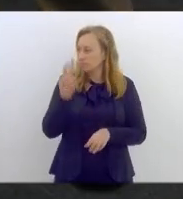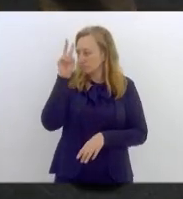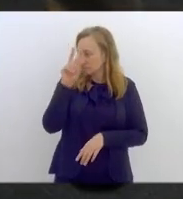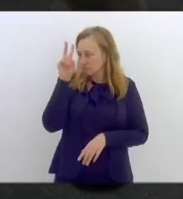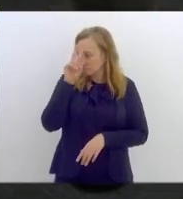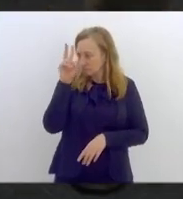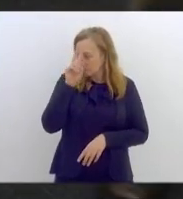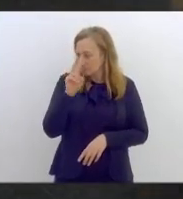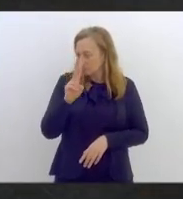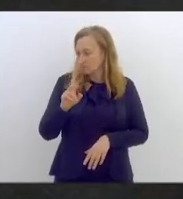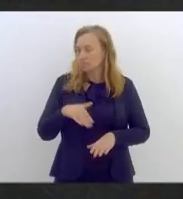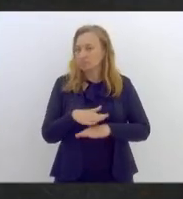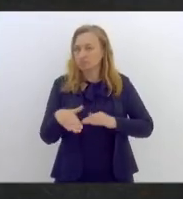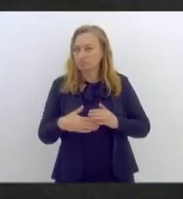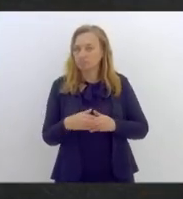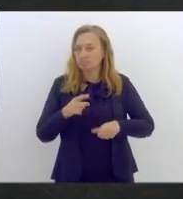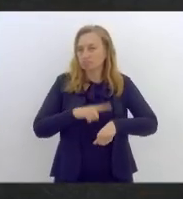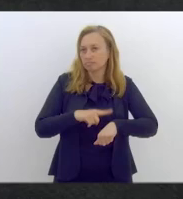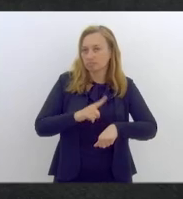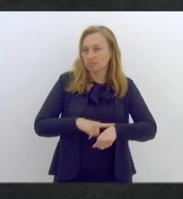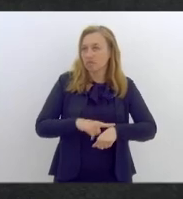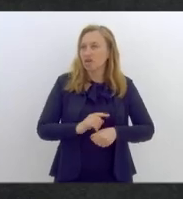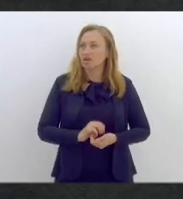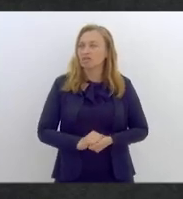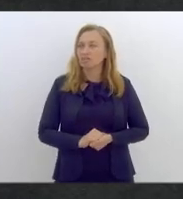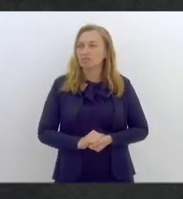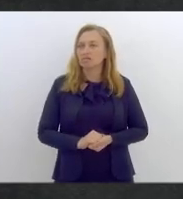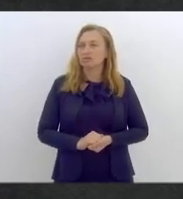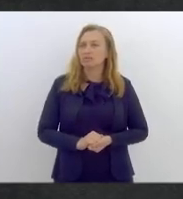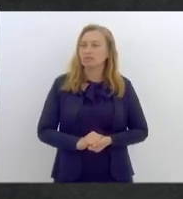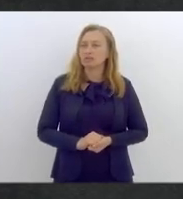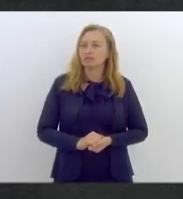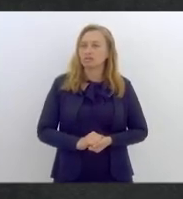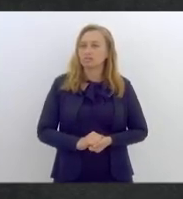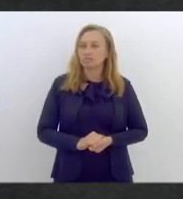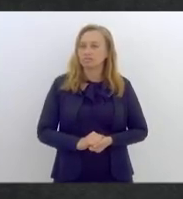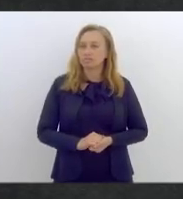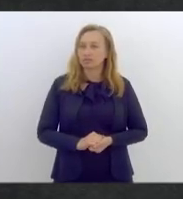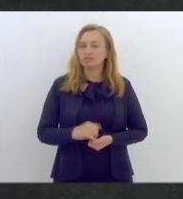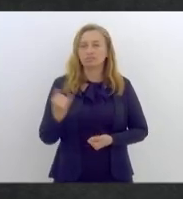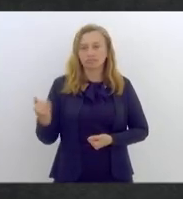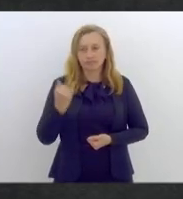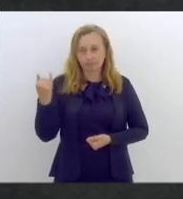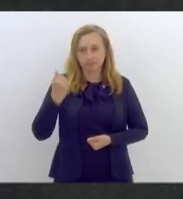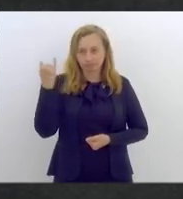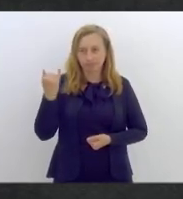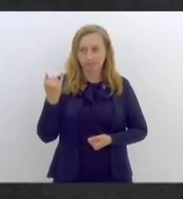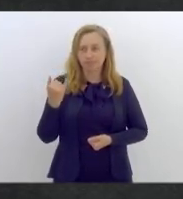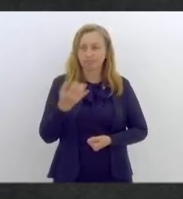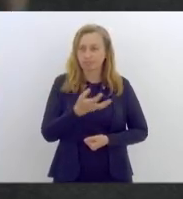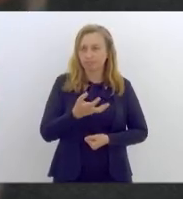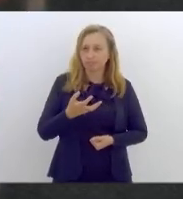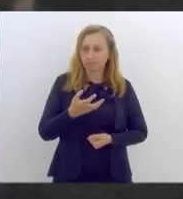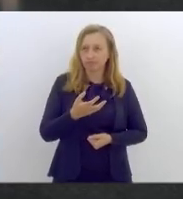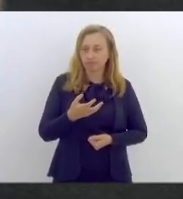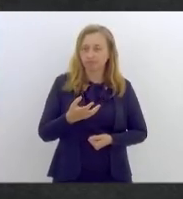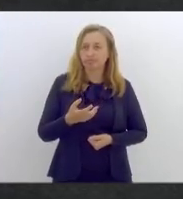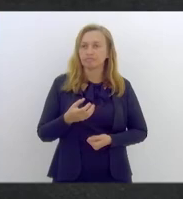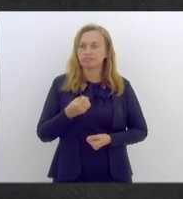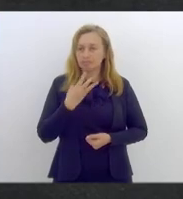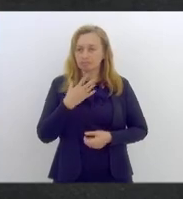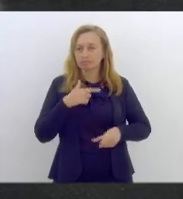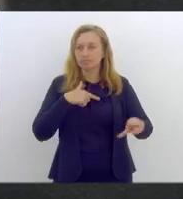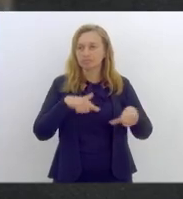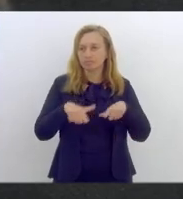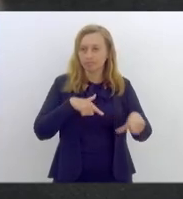deles a todo tempo a todo momento porque eles são indispensáveis quando a gente quer a prestação de um serviço